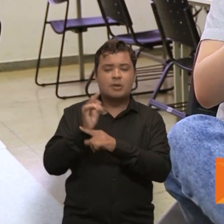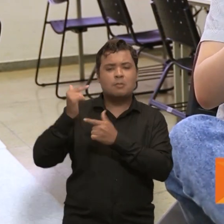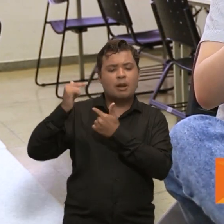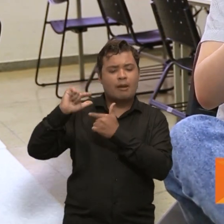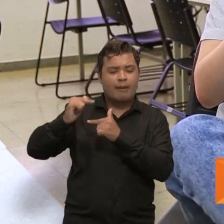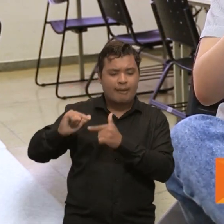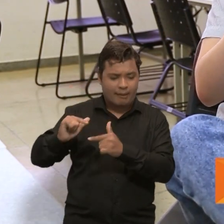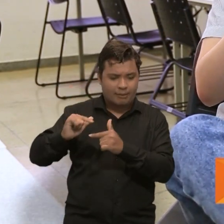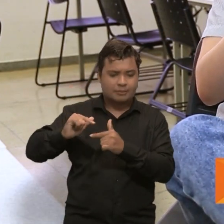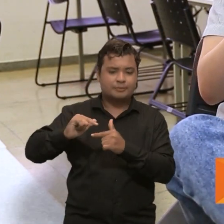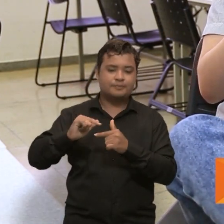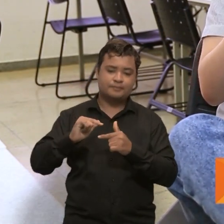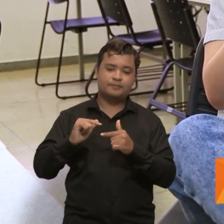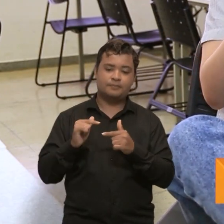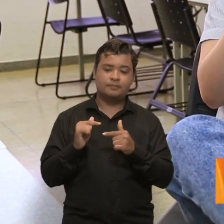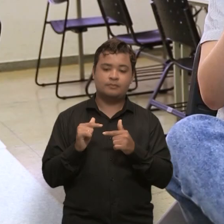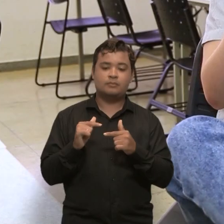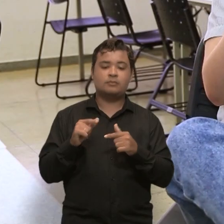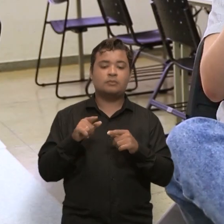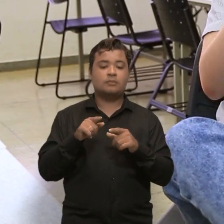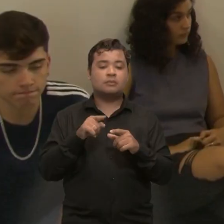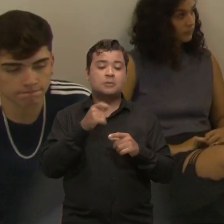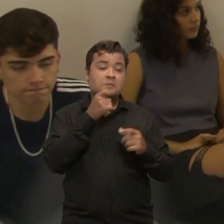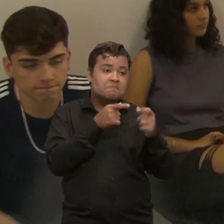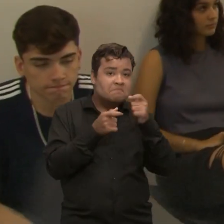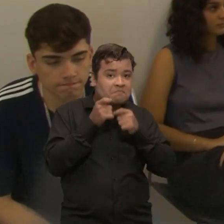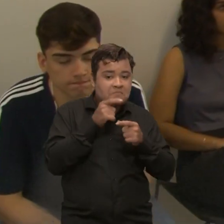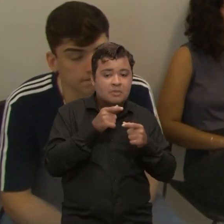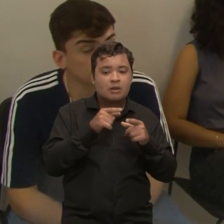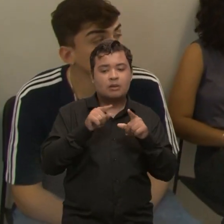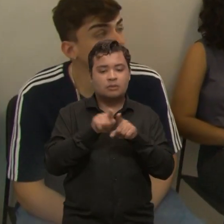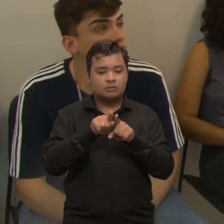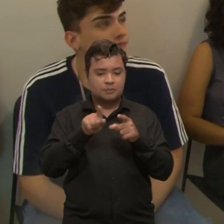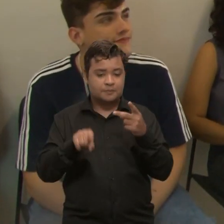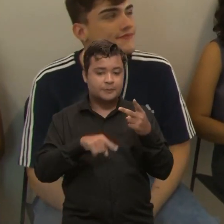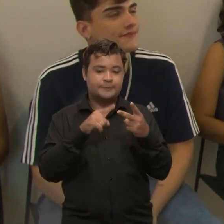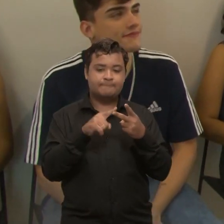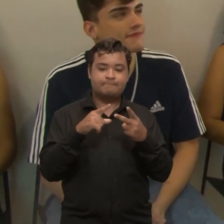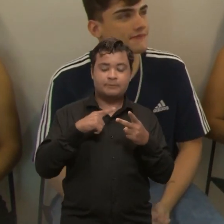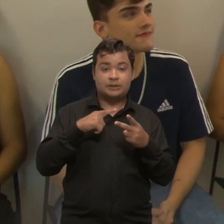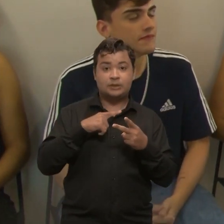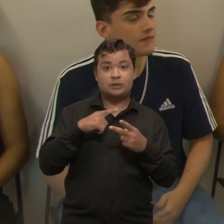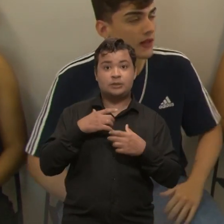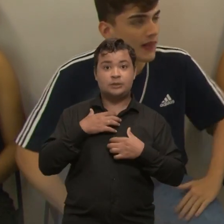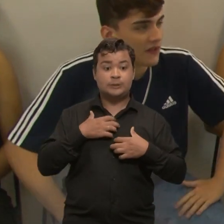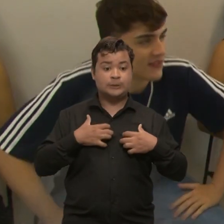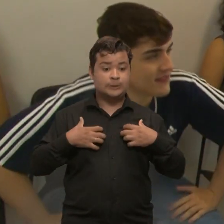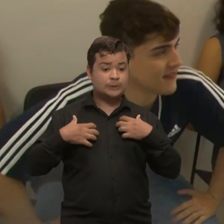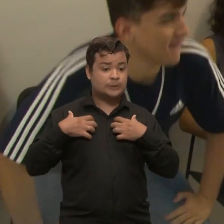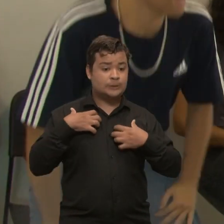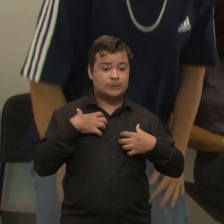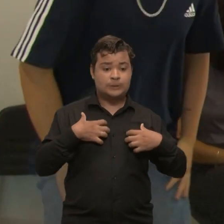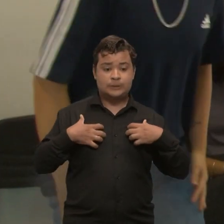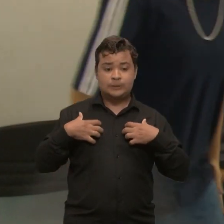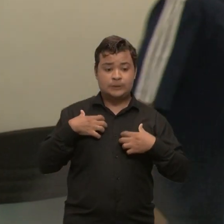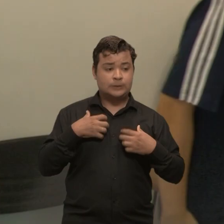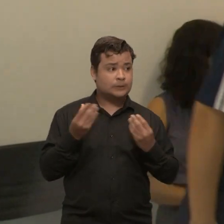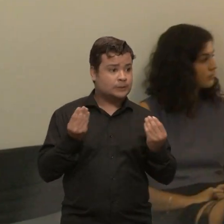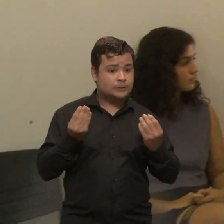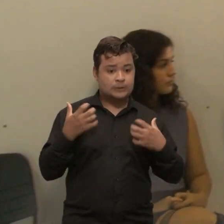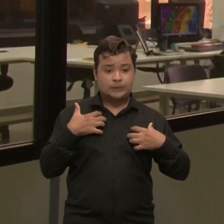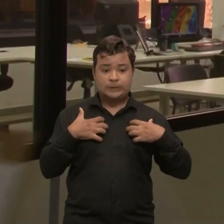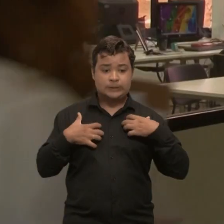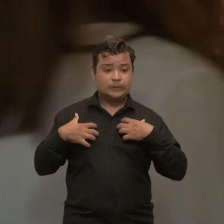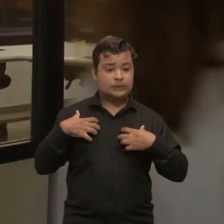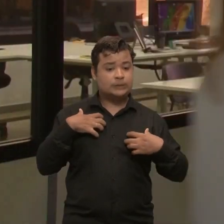né, do cinema, e aí esse tom mais cômico, mas também tem o suspense, né, que a tensão, o suspense que cerca todo o